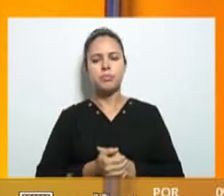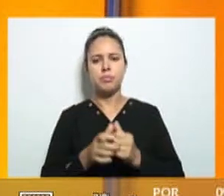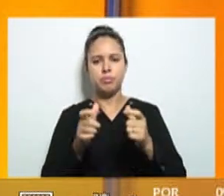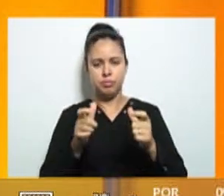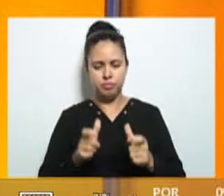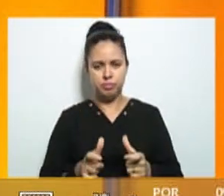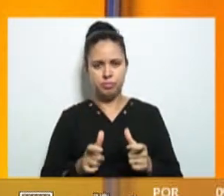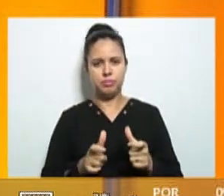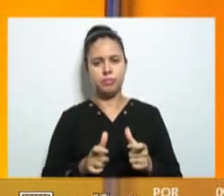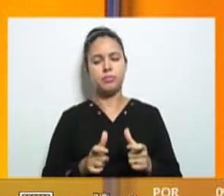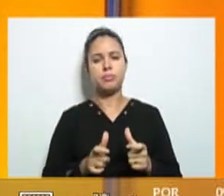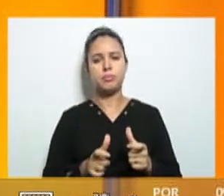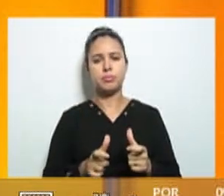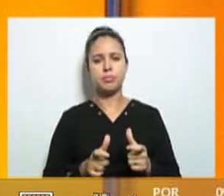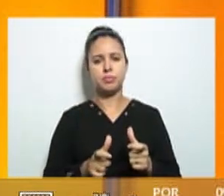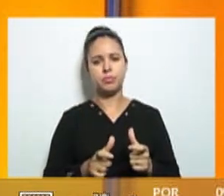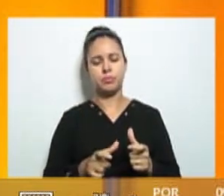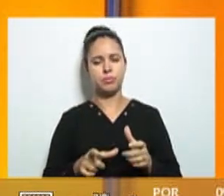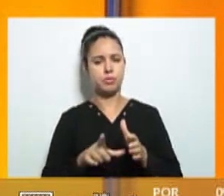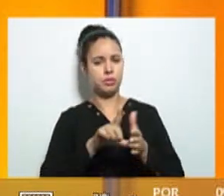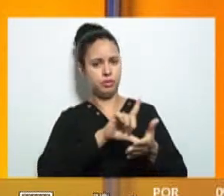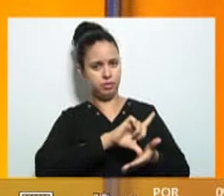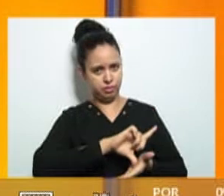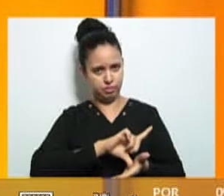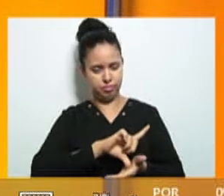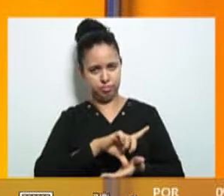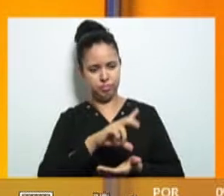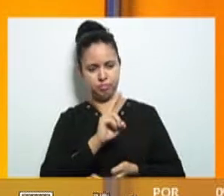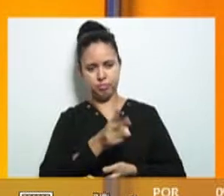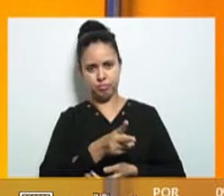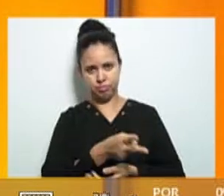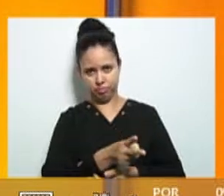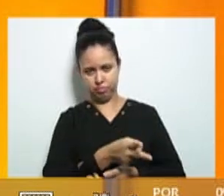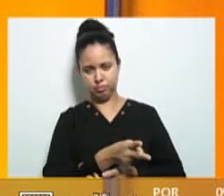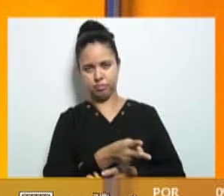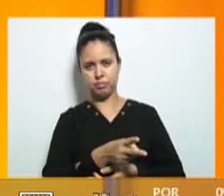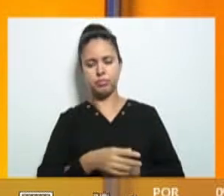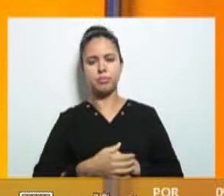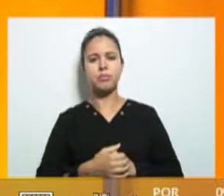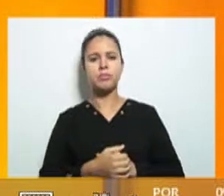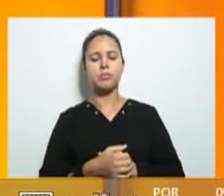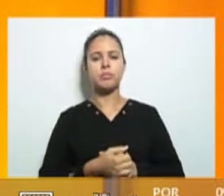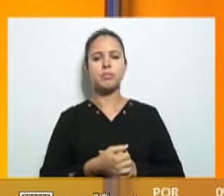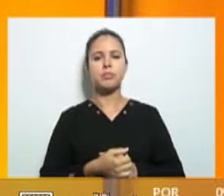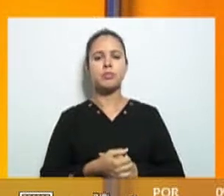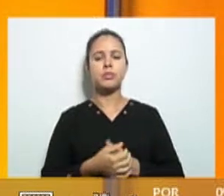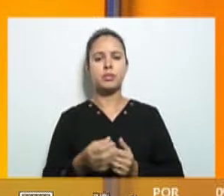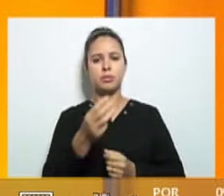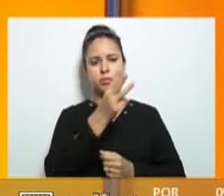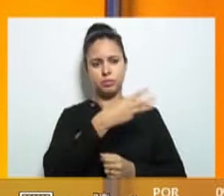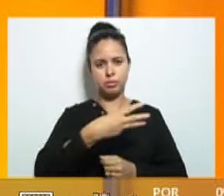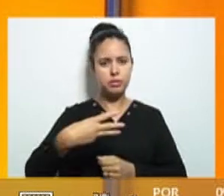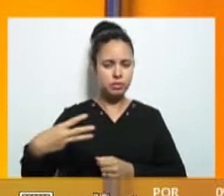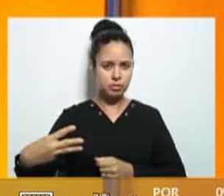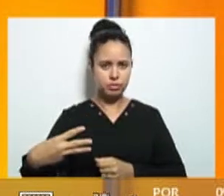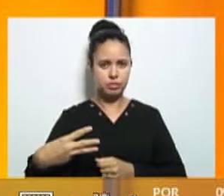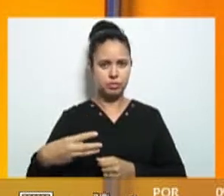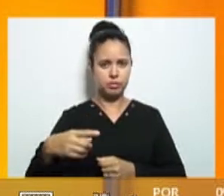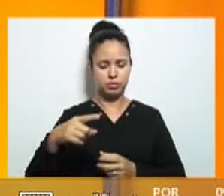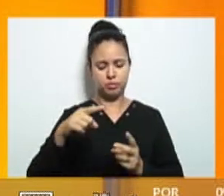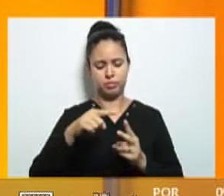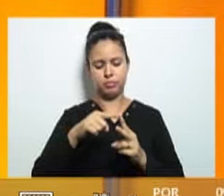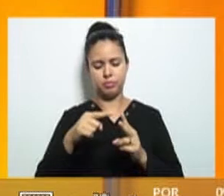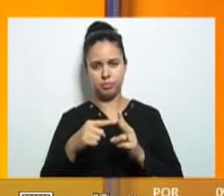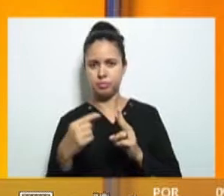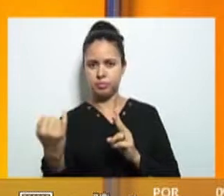ele originalmente estava, tá? Sobre o sistema operacional Windows, gente, duas coisas importantes também,